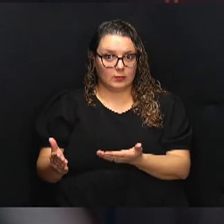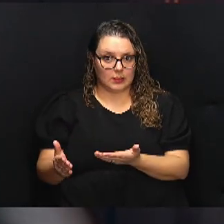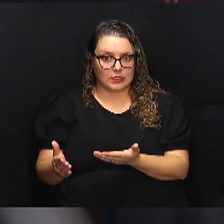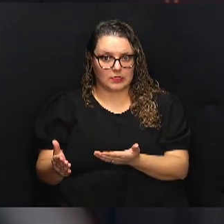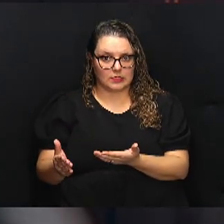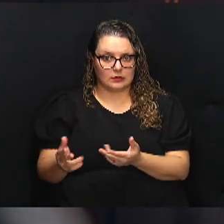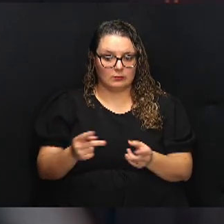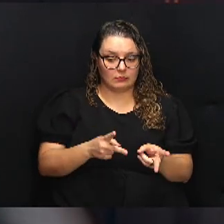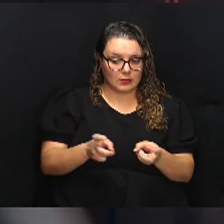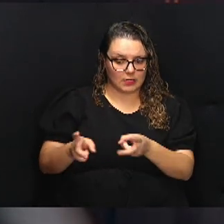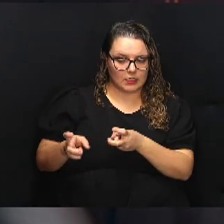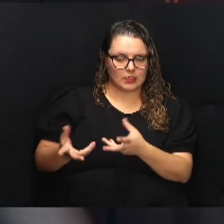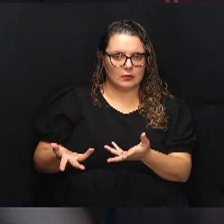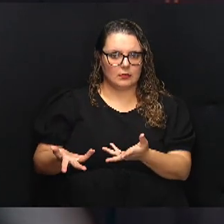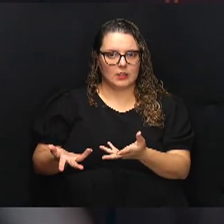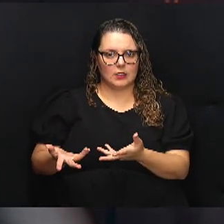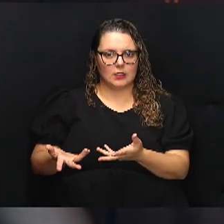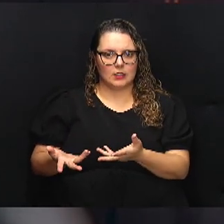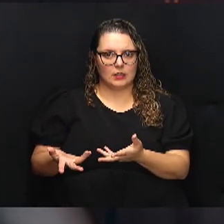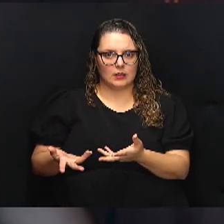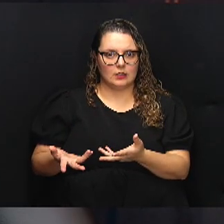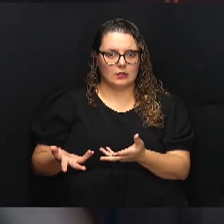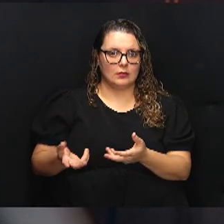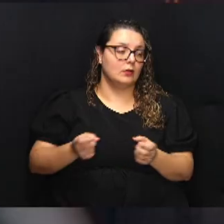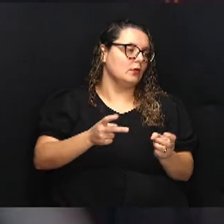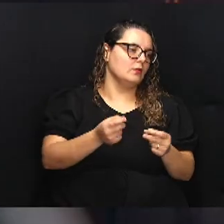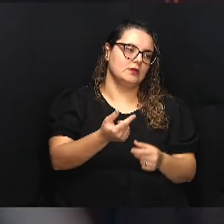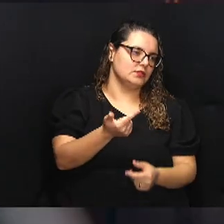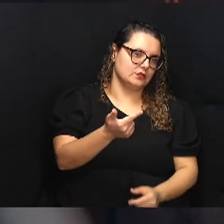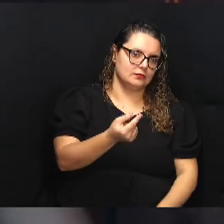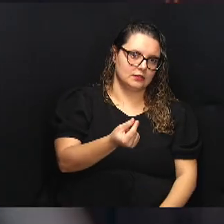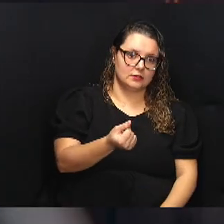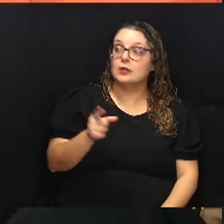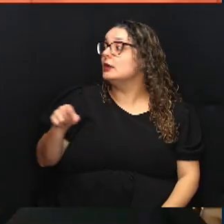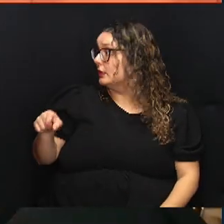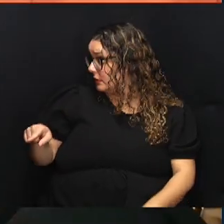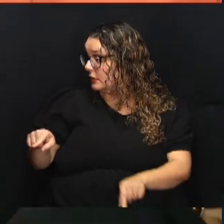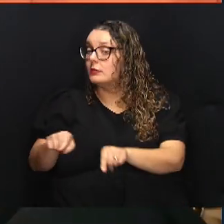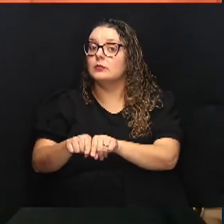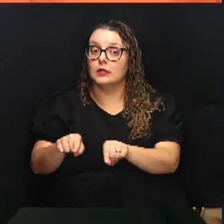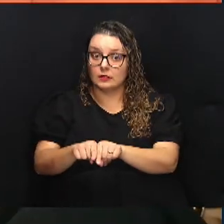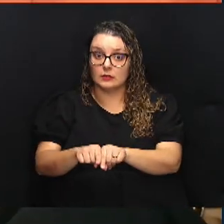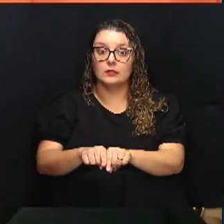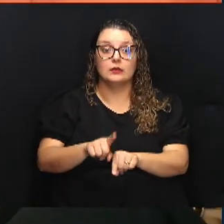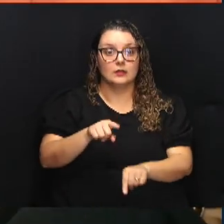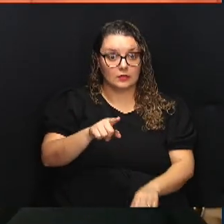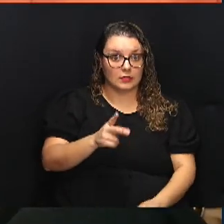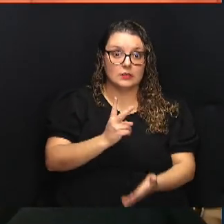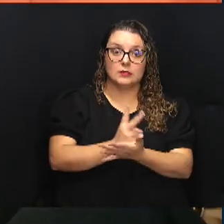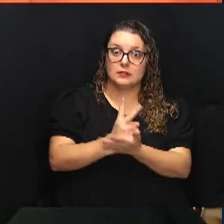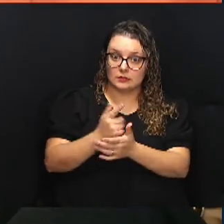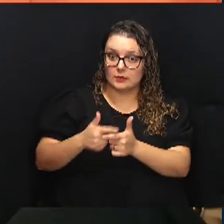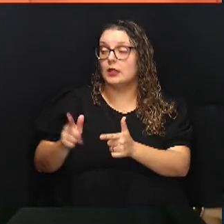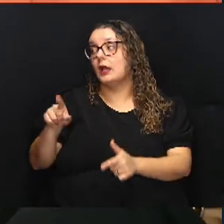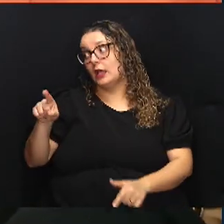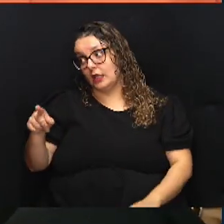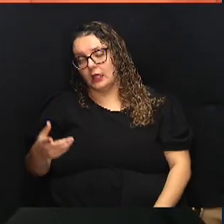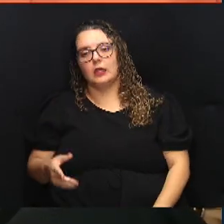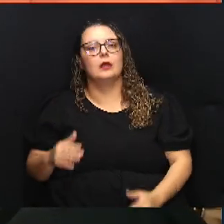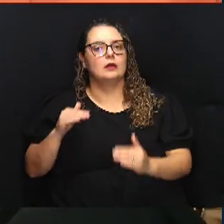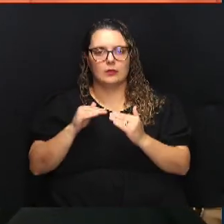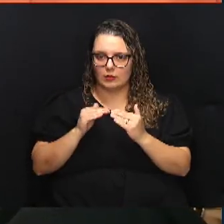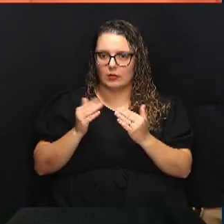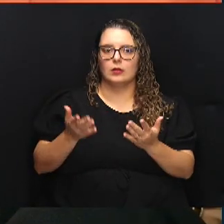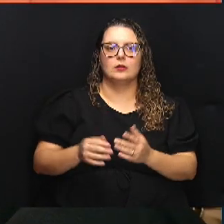começa a perceber que Ou vende muito e não sobra dinheiro. também, É um porque baita caso, aí é um problema de sempre. custo Uhum. total.